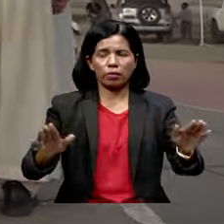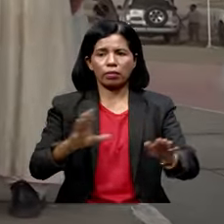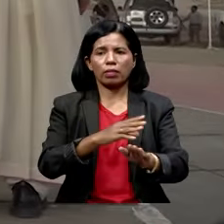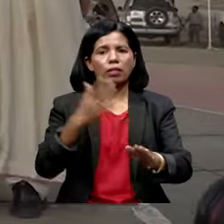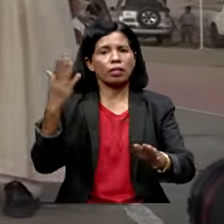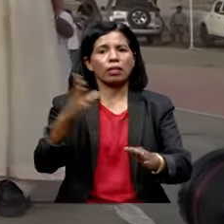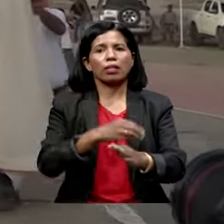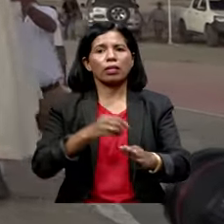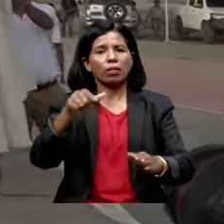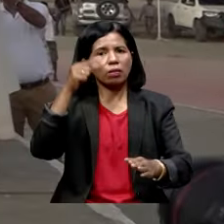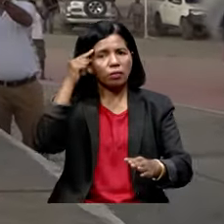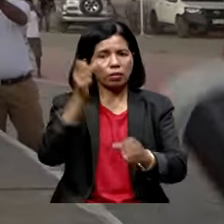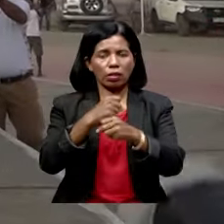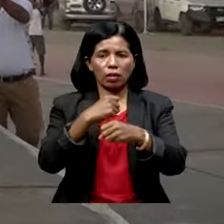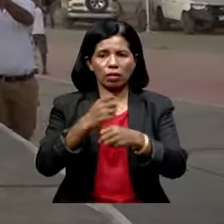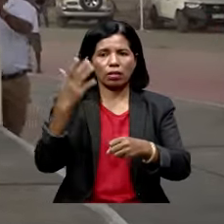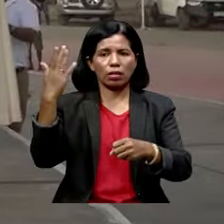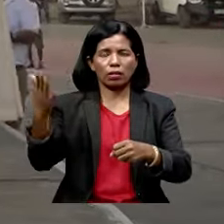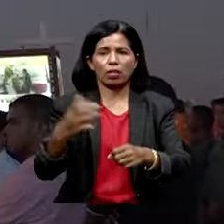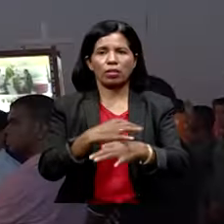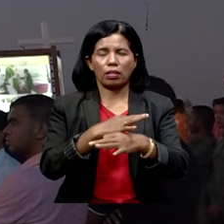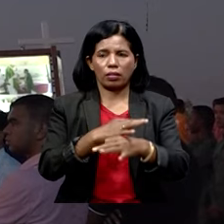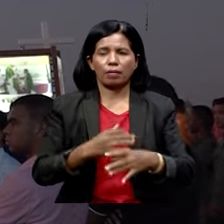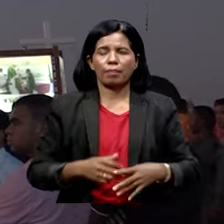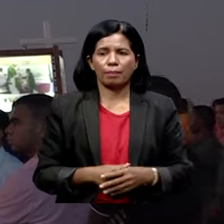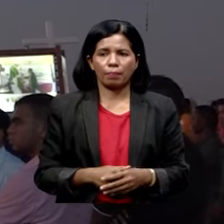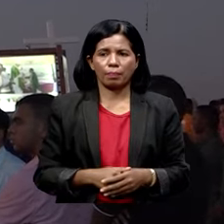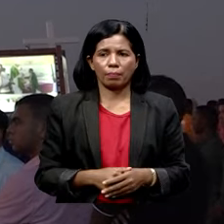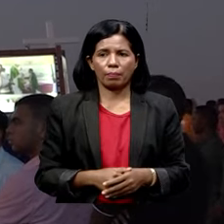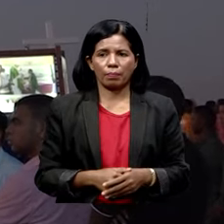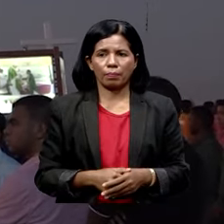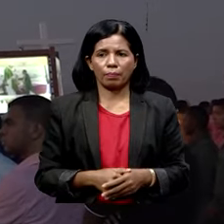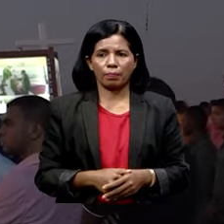II nebe governo halomos reabilitação. Equipa cobertura, Diamen.